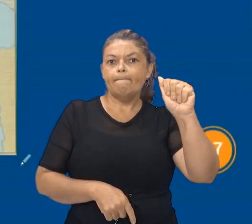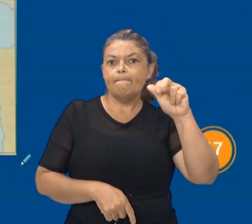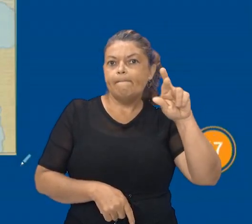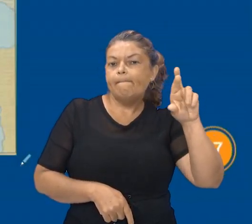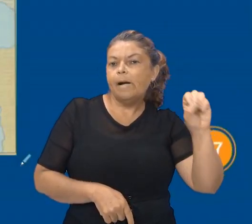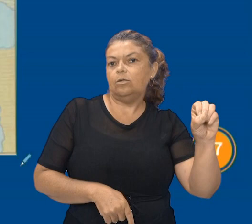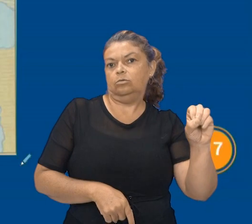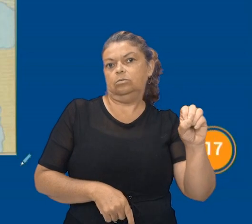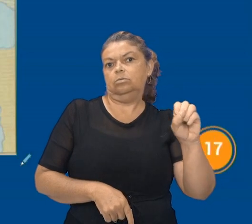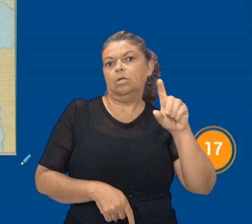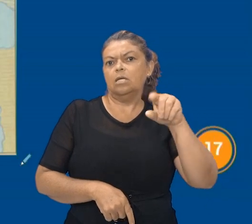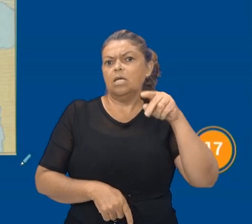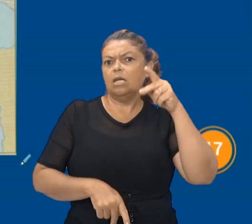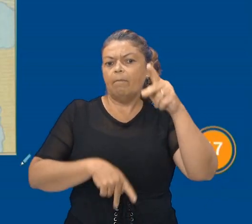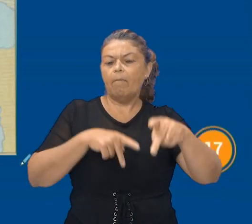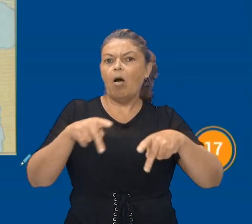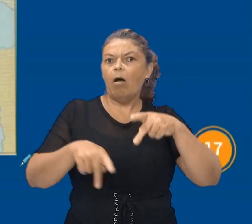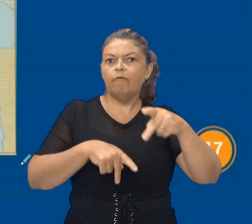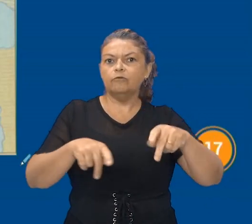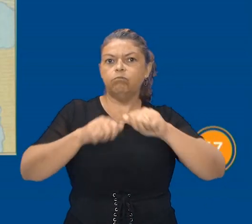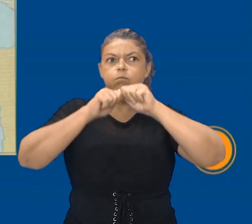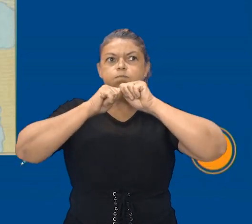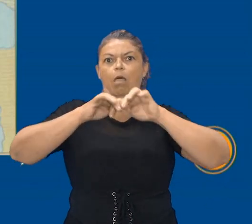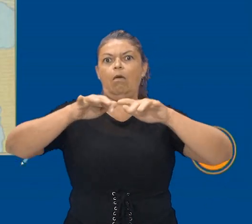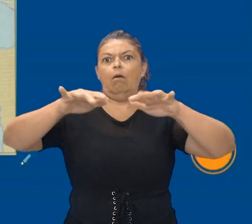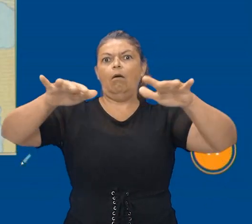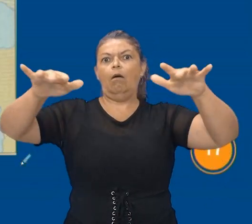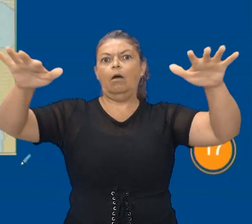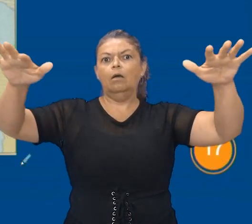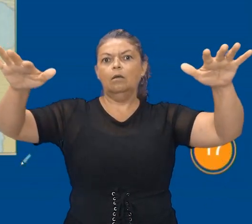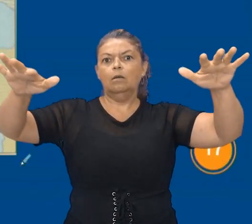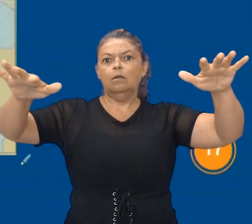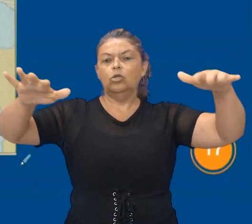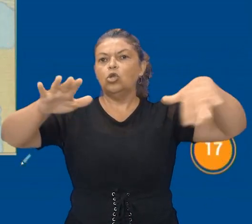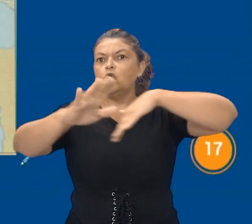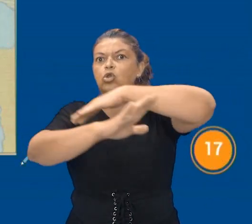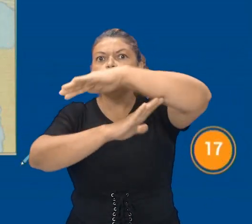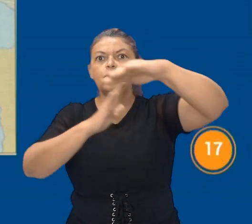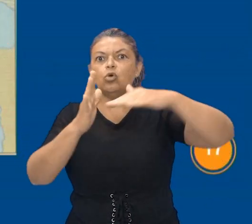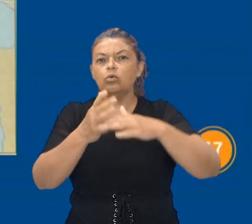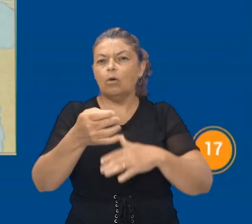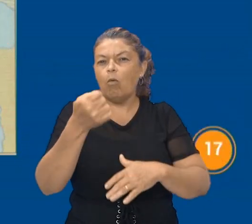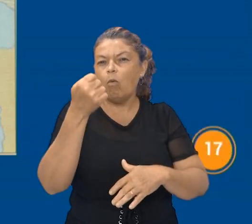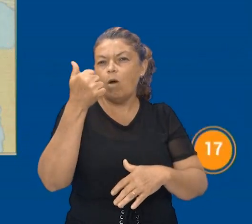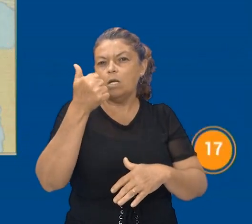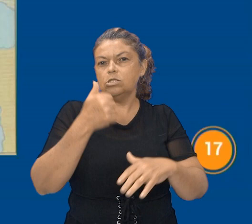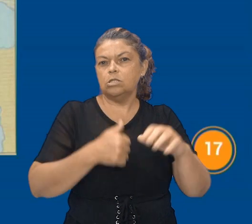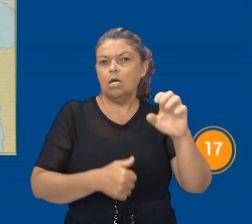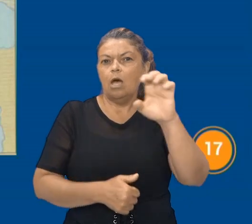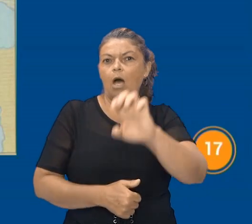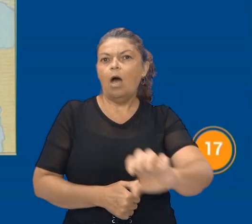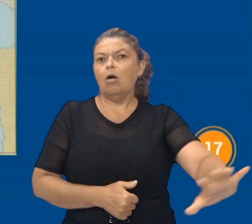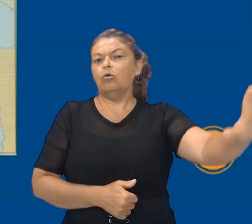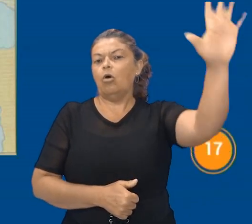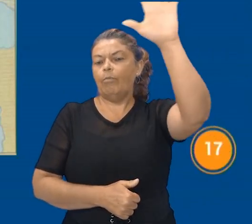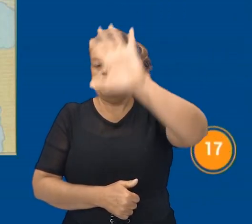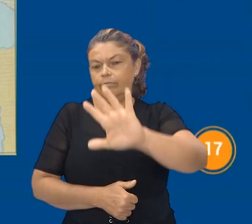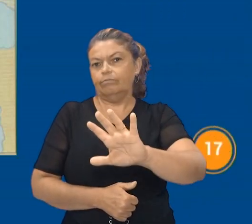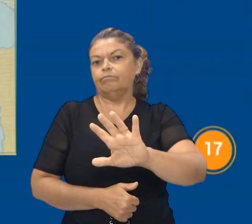espalhados por quase toda a Europa. Olha aqui, temos aqui o Reino Franco, que